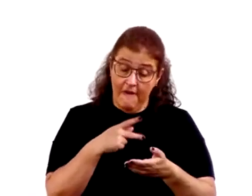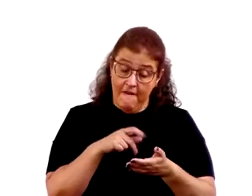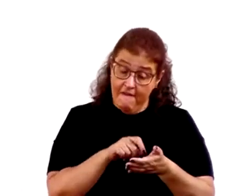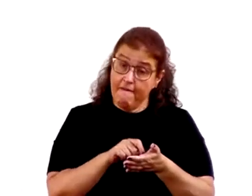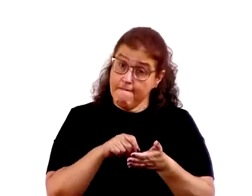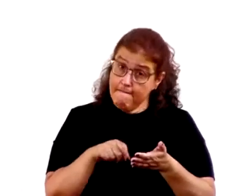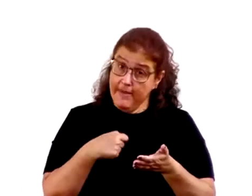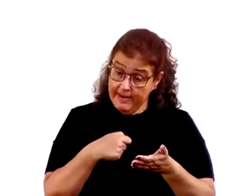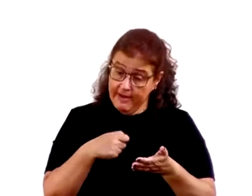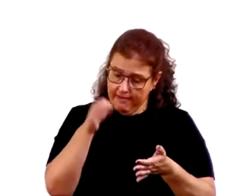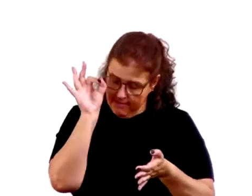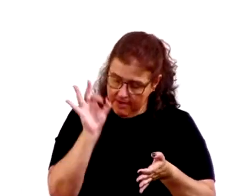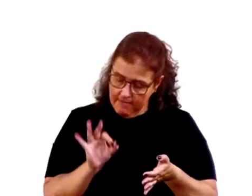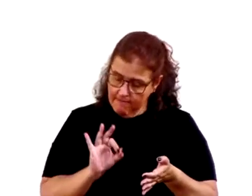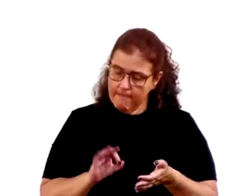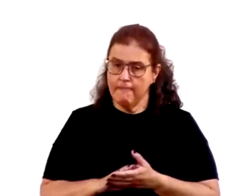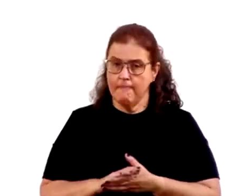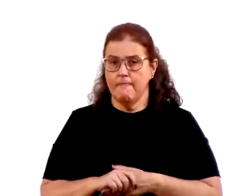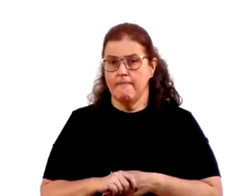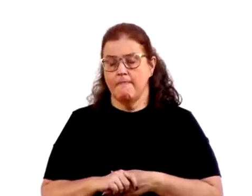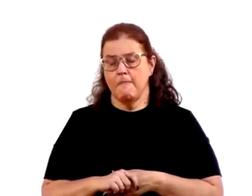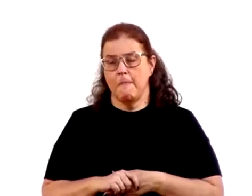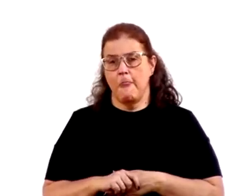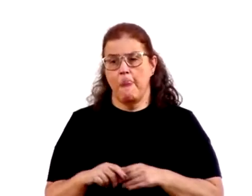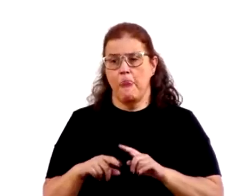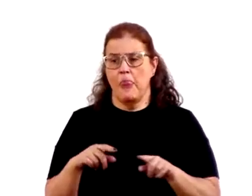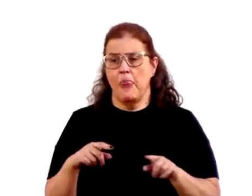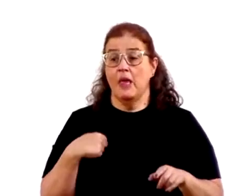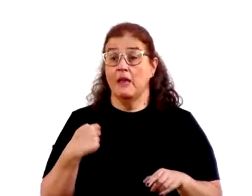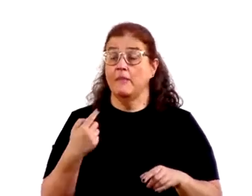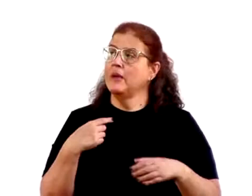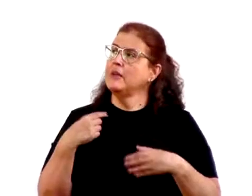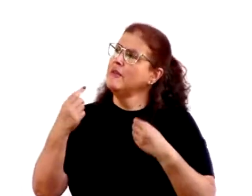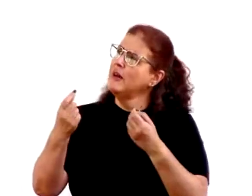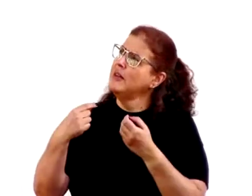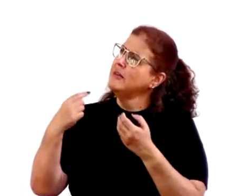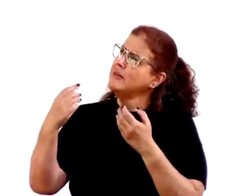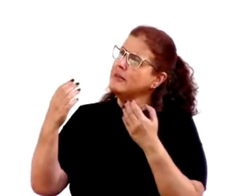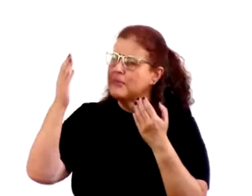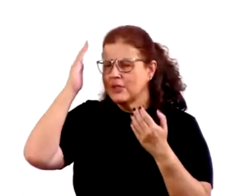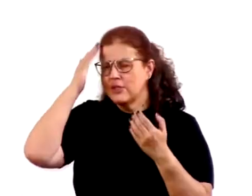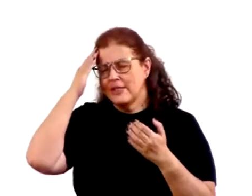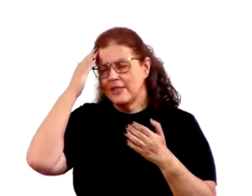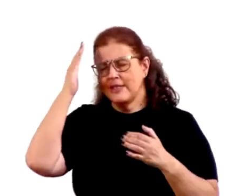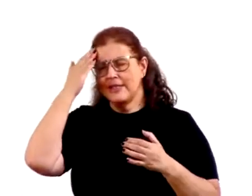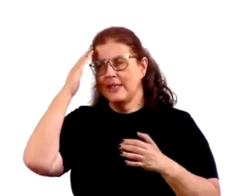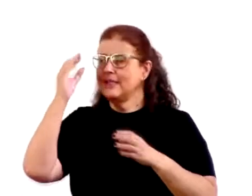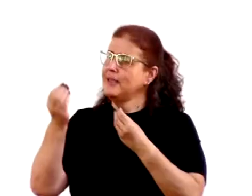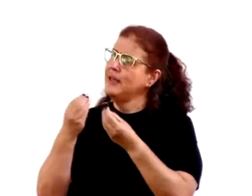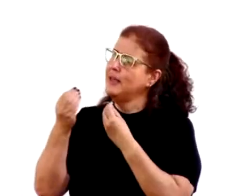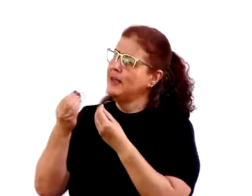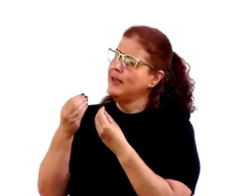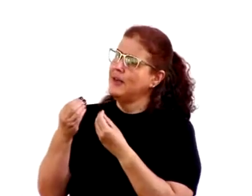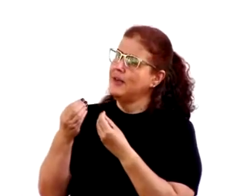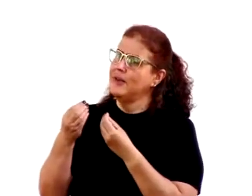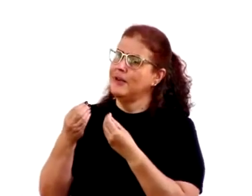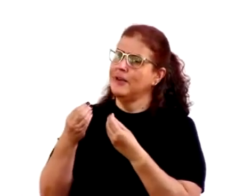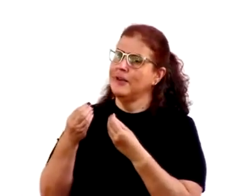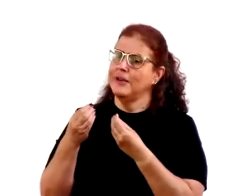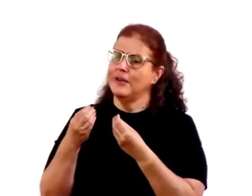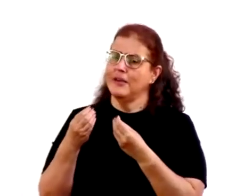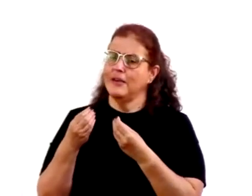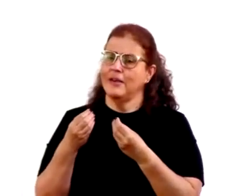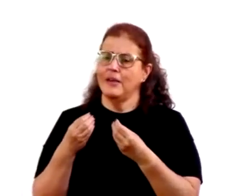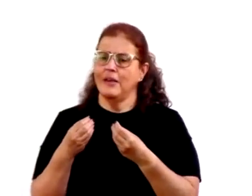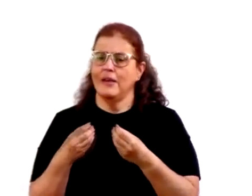uma pista sobre o contato entre essa dimensão magnífica da coroa que vai de uma folha a outra folha